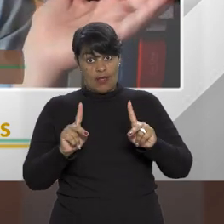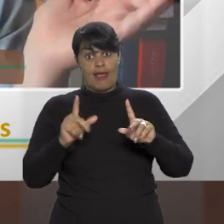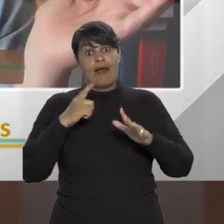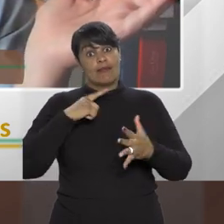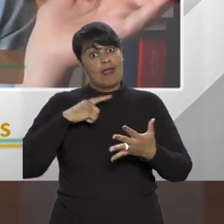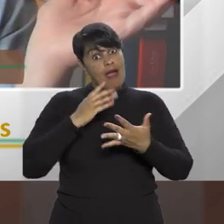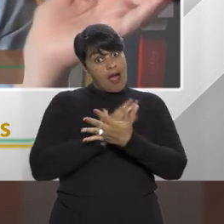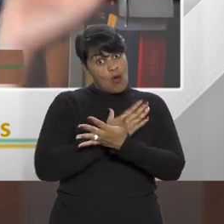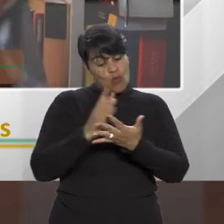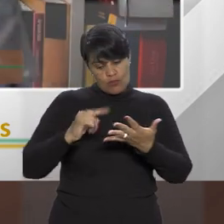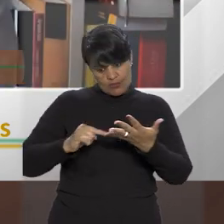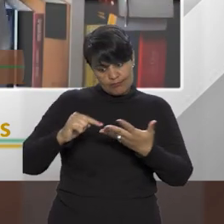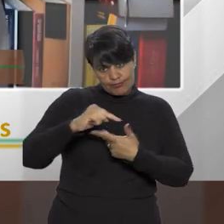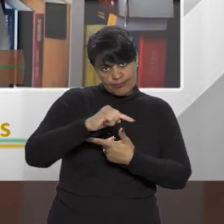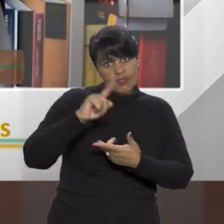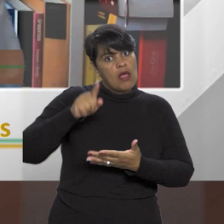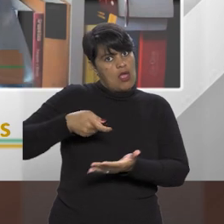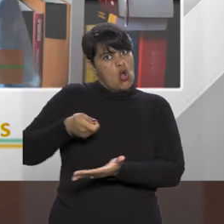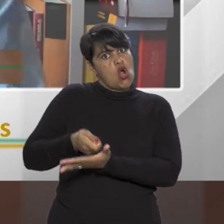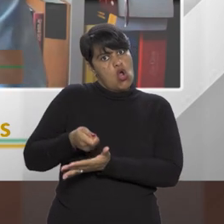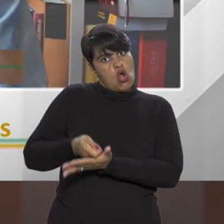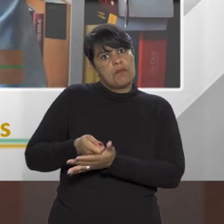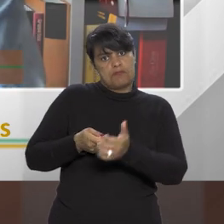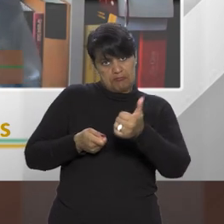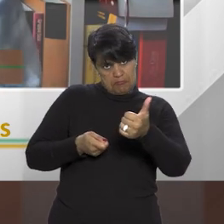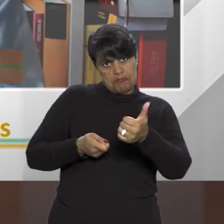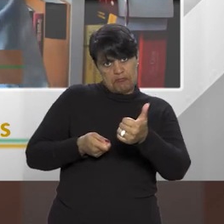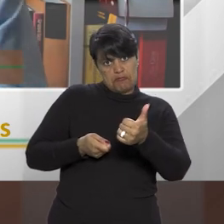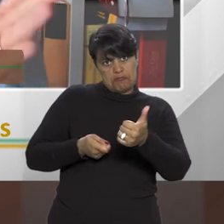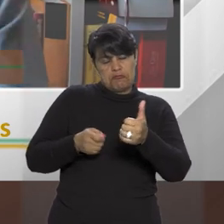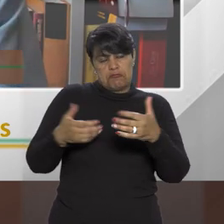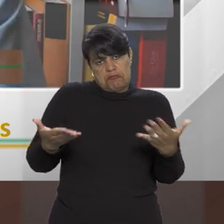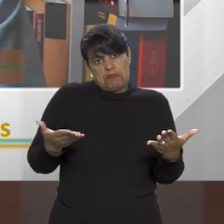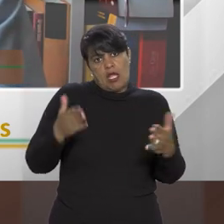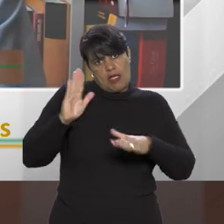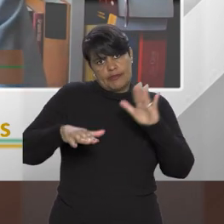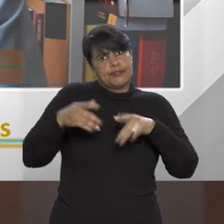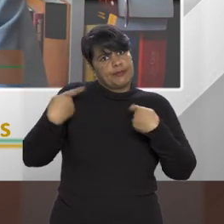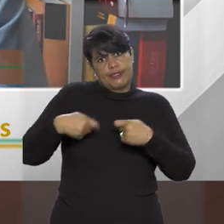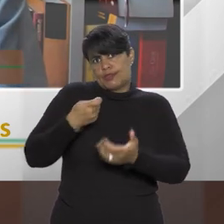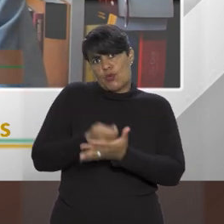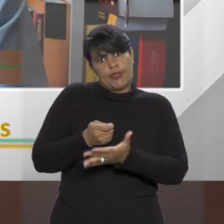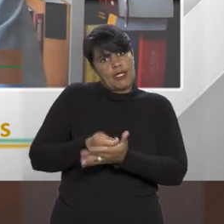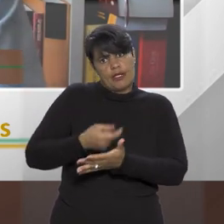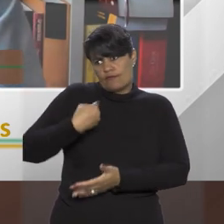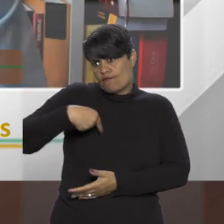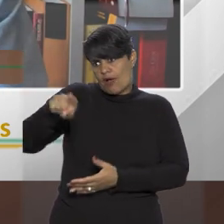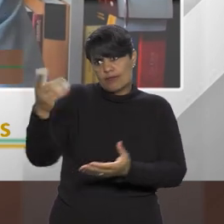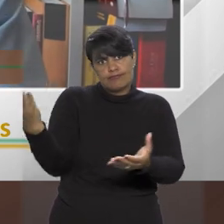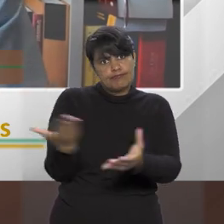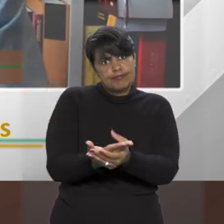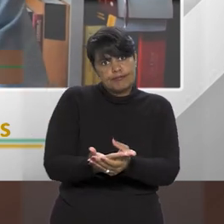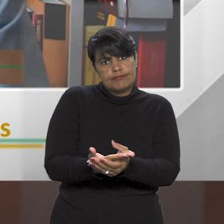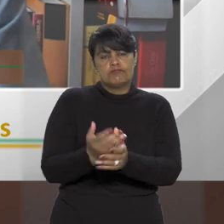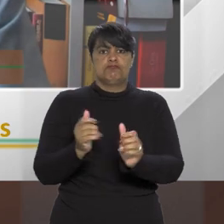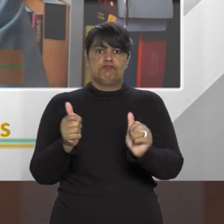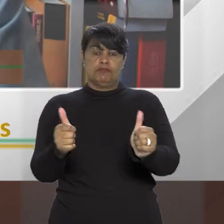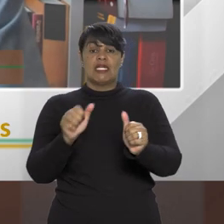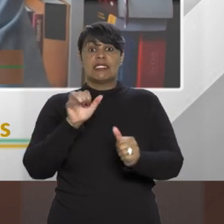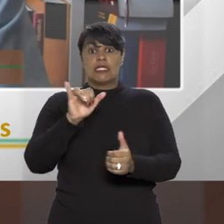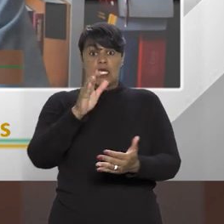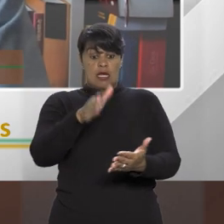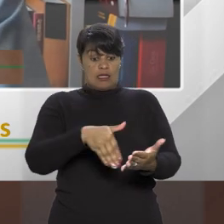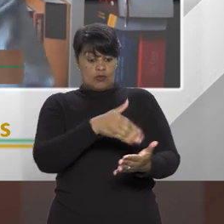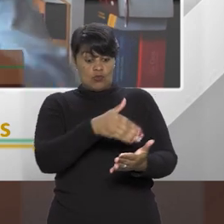porta. Se o meu desejo é anular um contrato, eu só posso ir para o judiciário. Agora, se o meu desejo é fazer